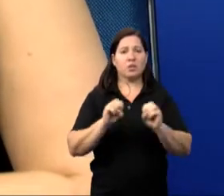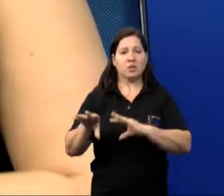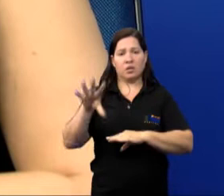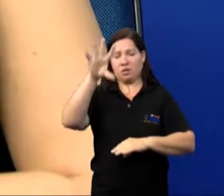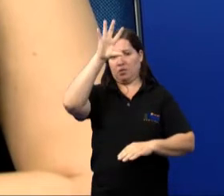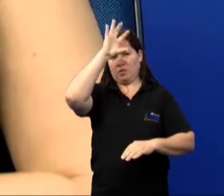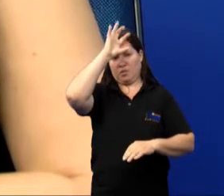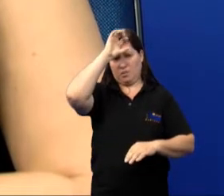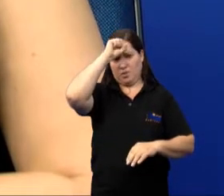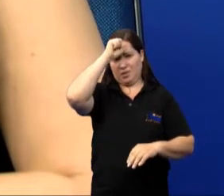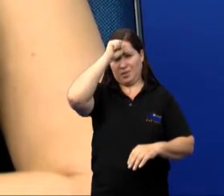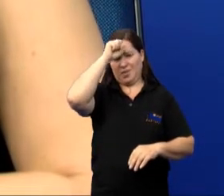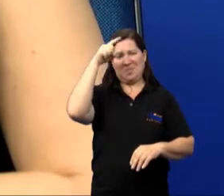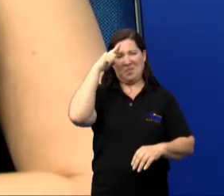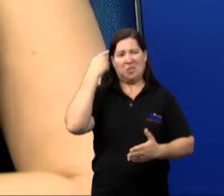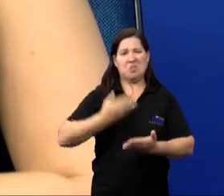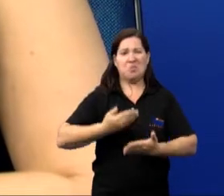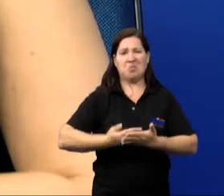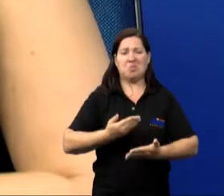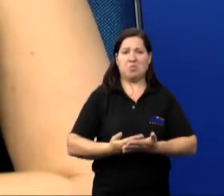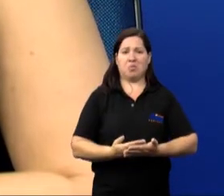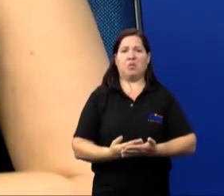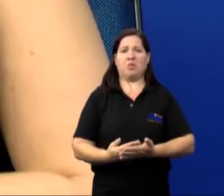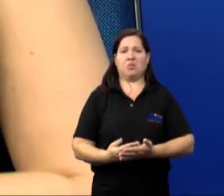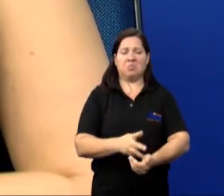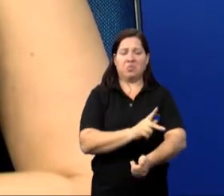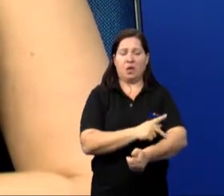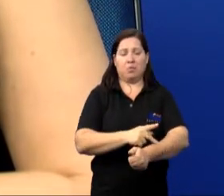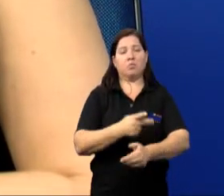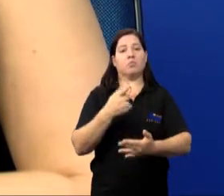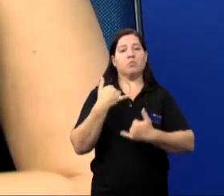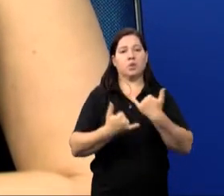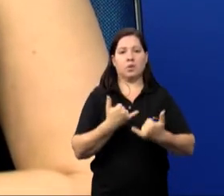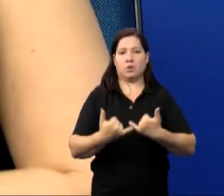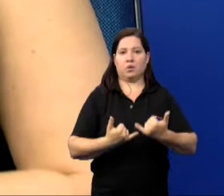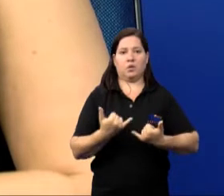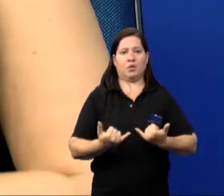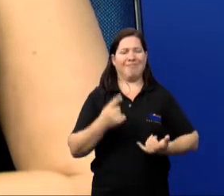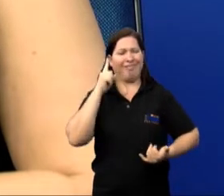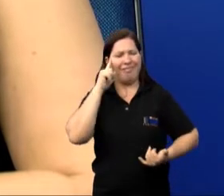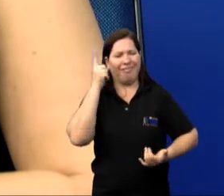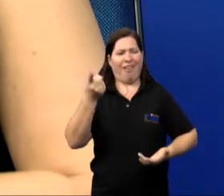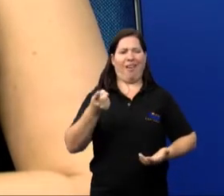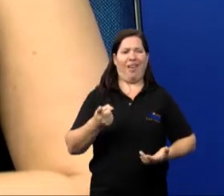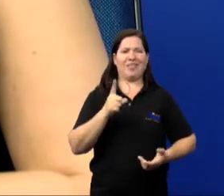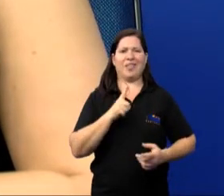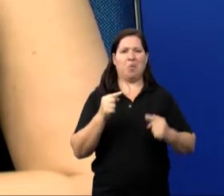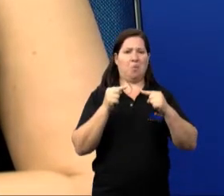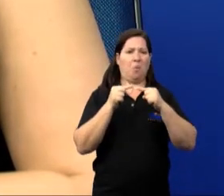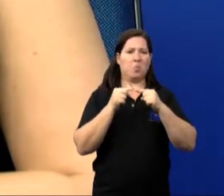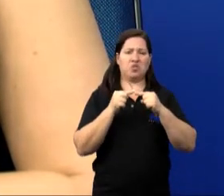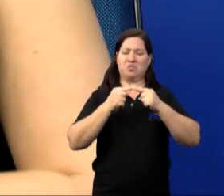pedagogizar demais a brincadeira, né, em achar que brincar, eu tenho que brincar com uma intenção. Então, a criança